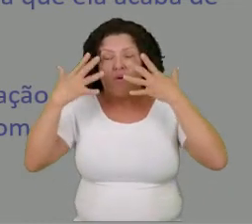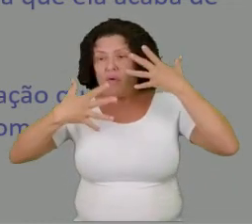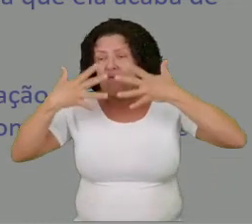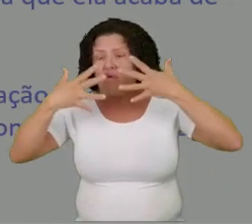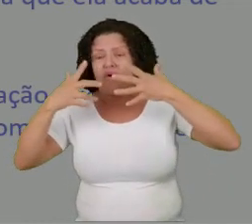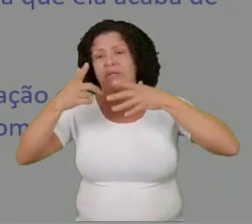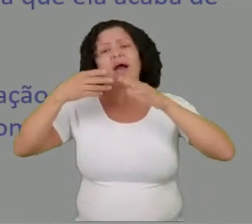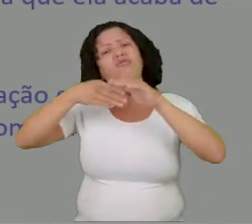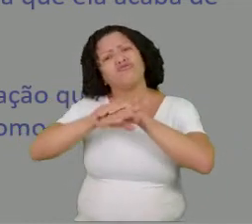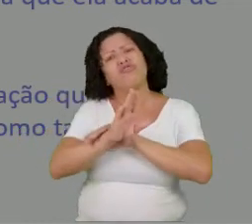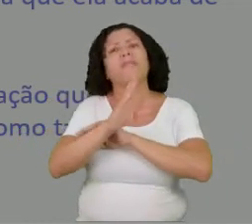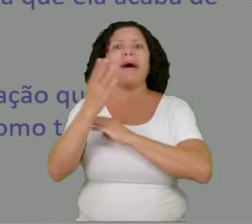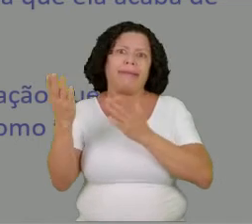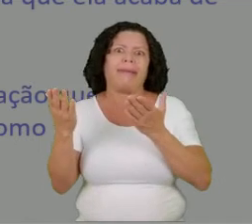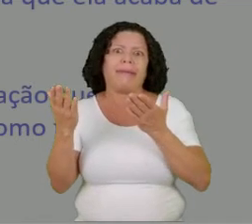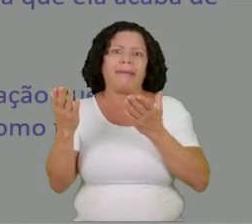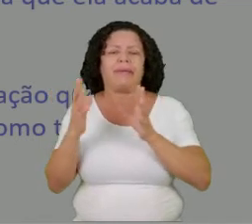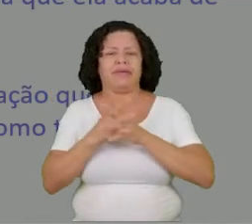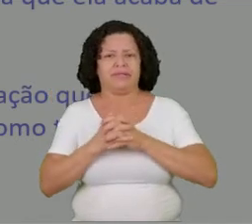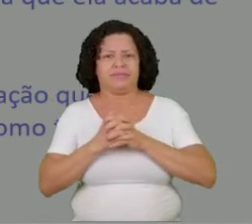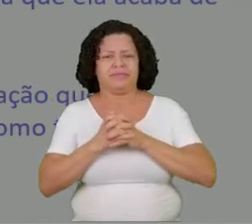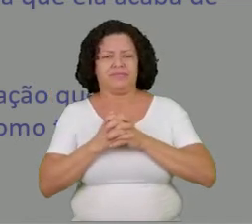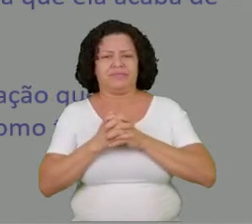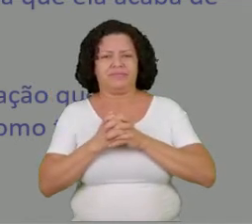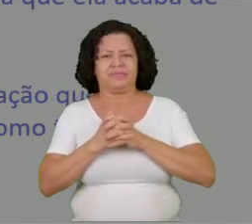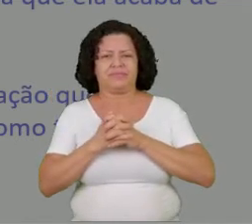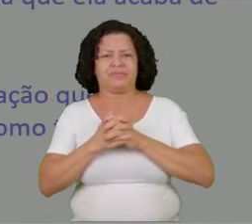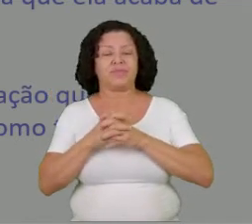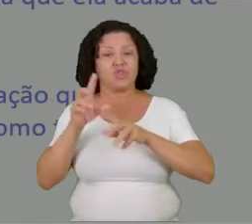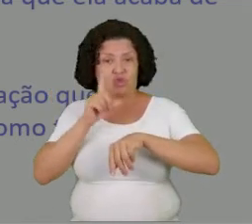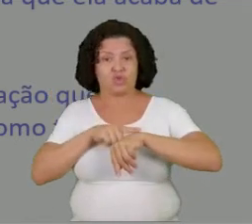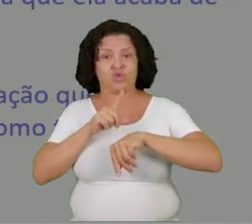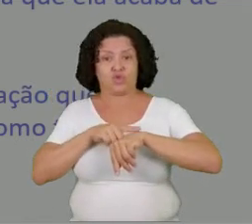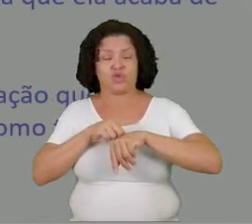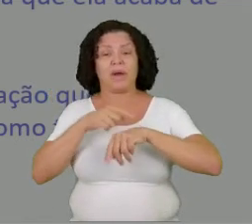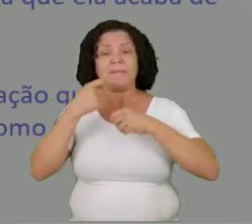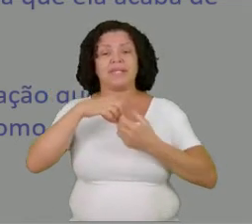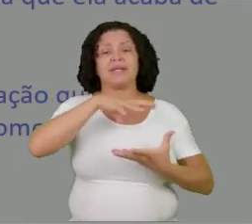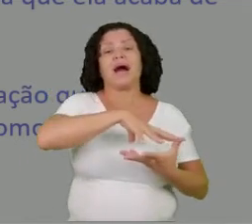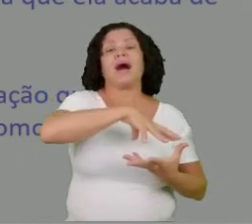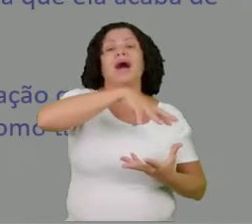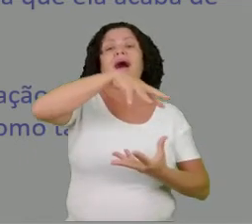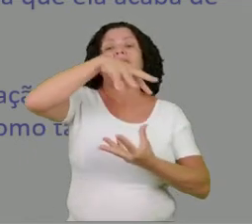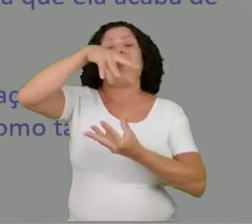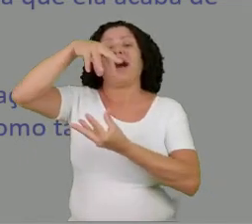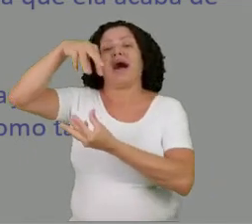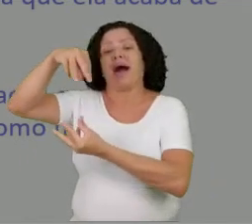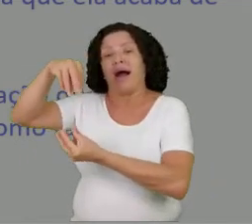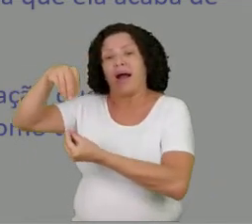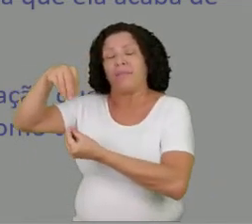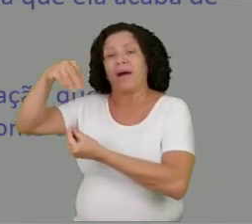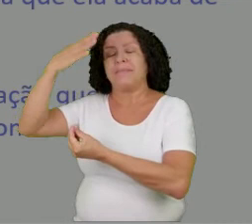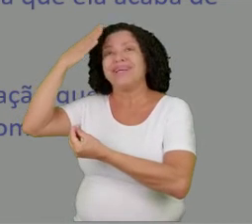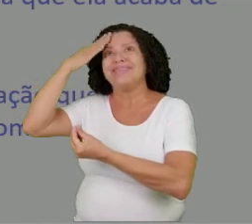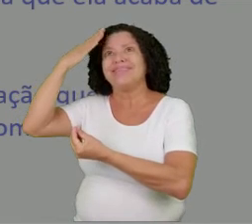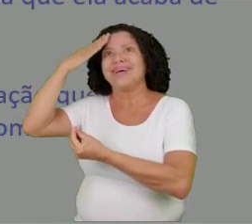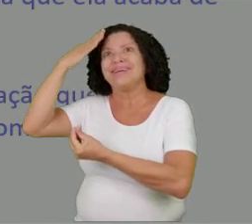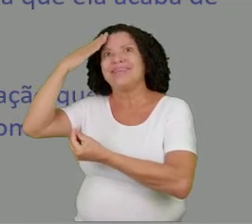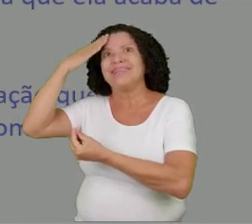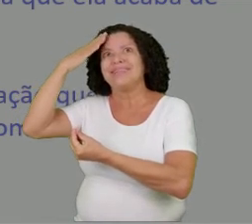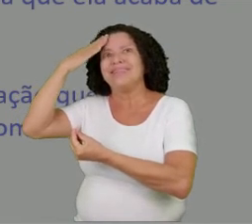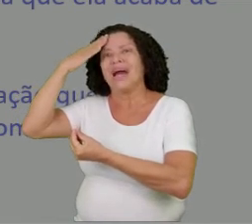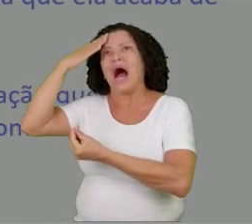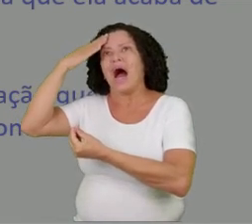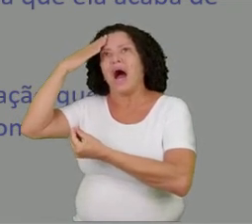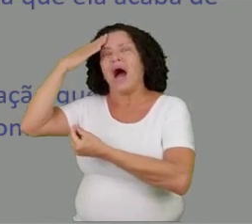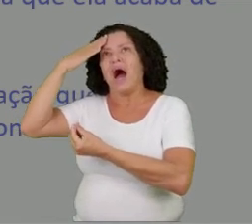é confuso, né? A gente precisa se acostumar com essa nova condição. De algum tempo precisa a alma para entrar